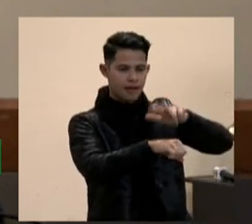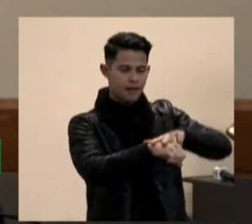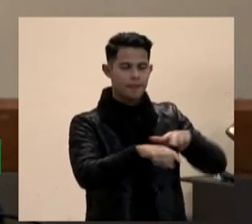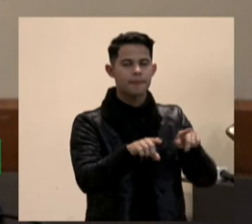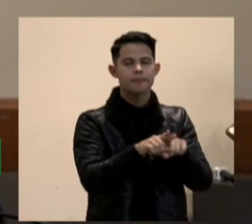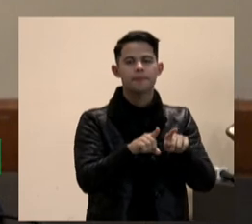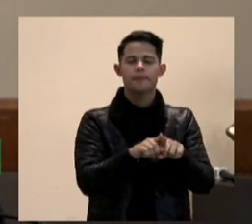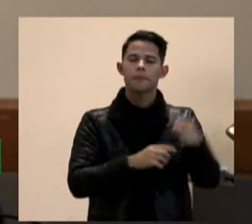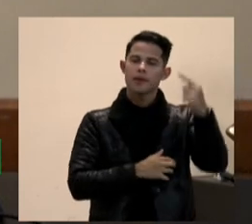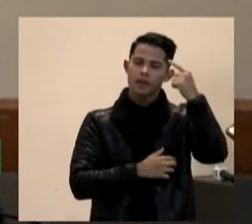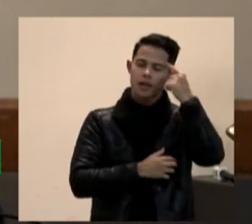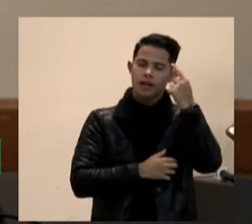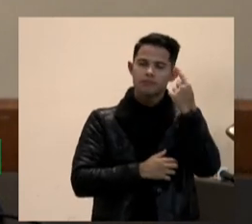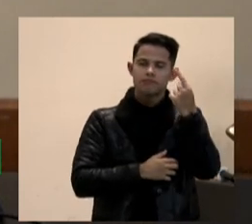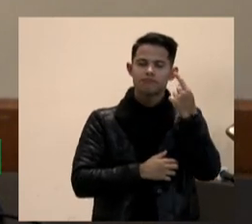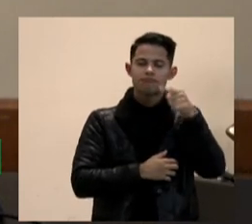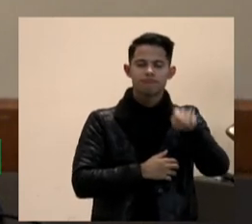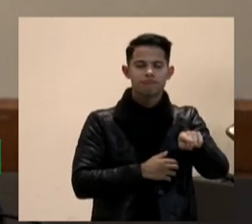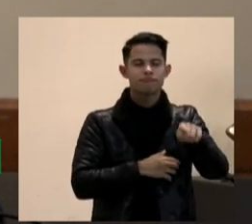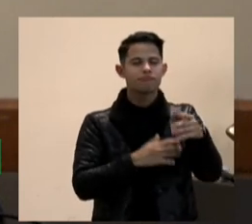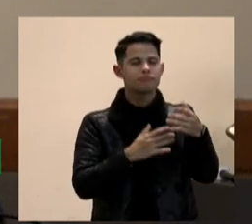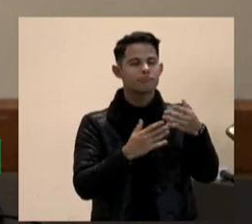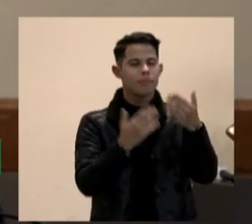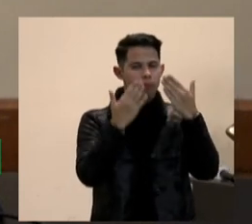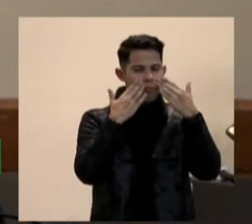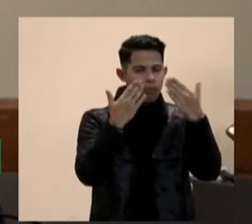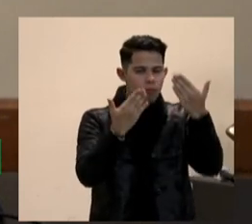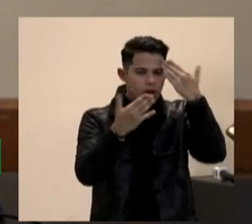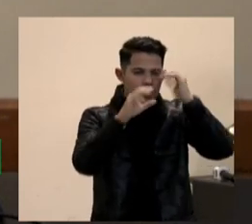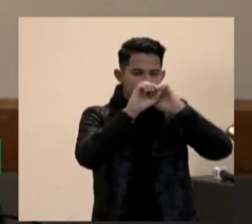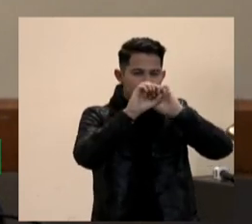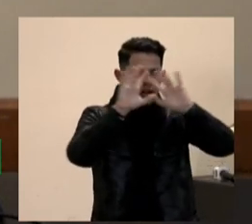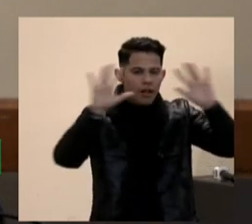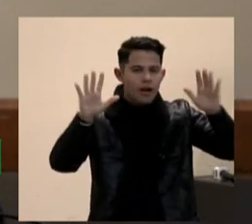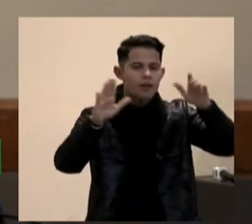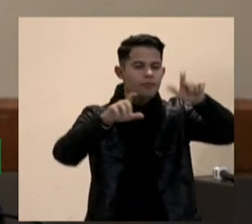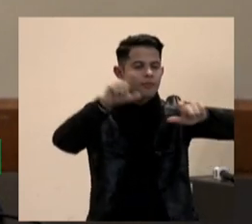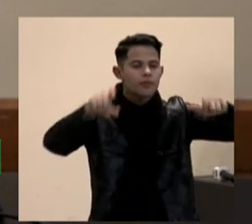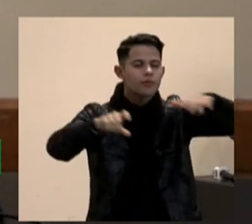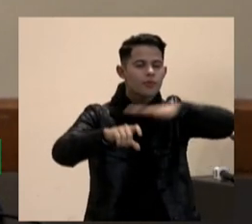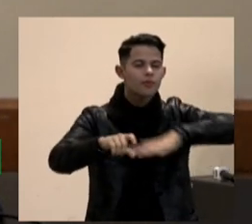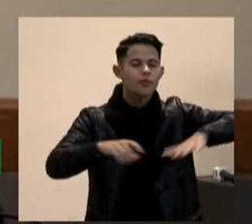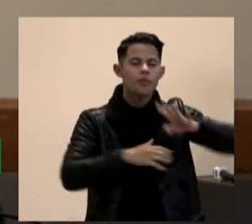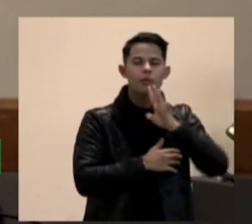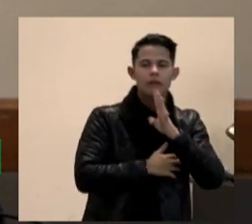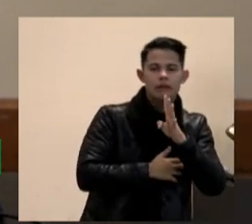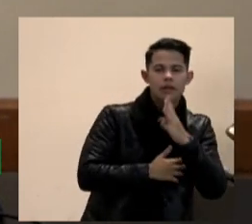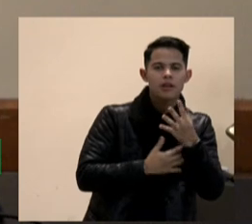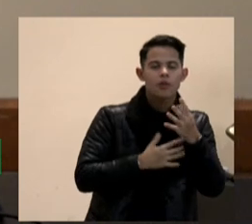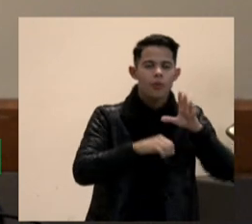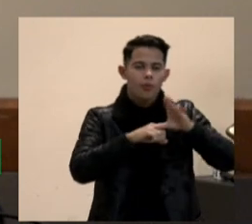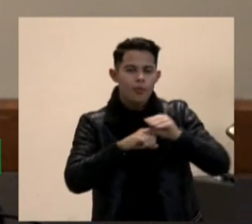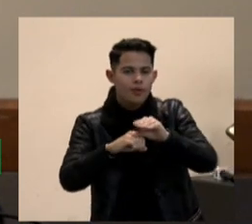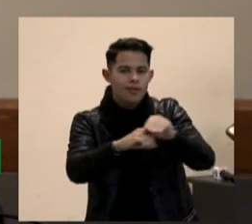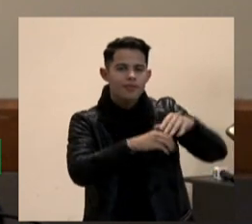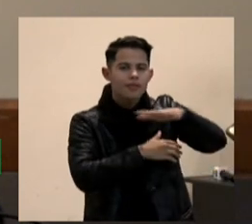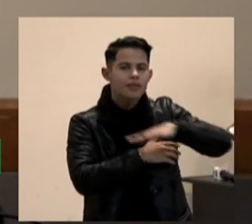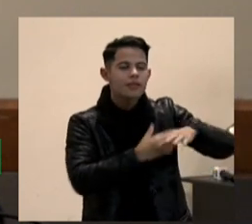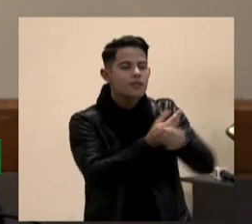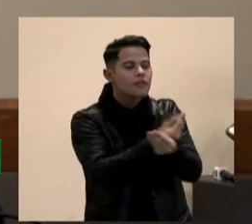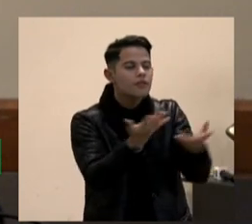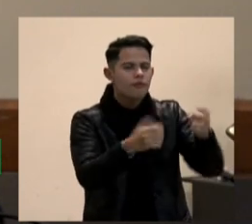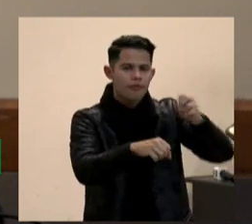público e transparente esse processo é para a sociedade. Então, além de a gente ter um planejamento da oferta,